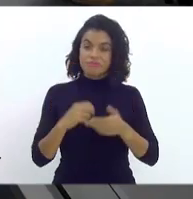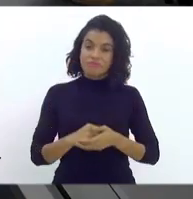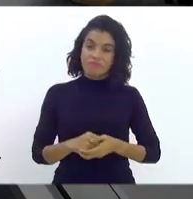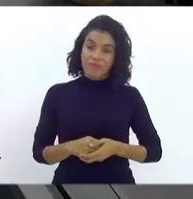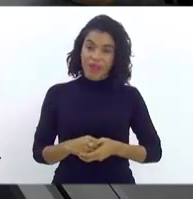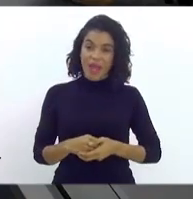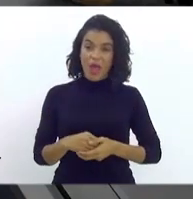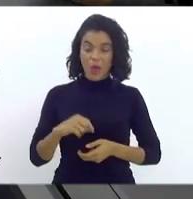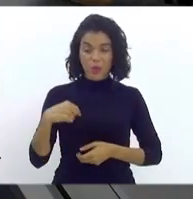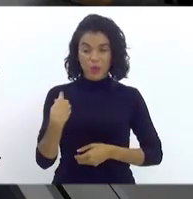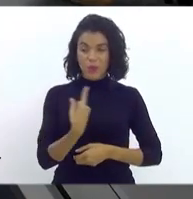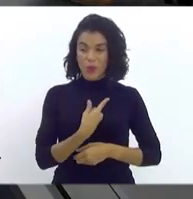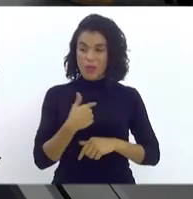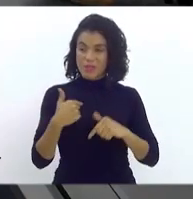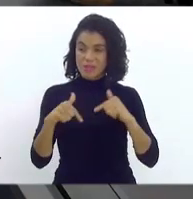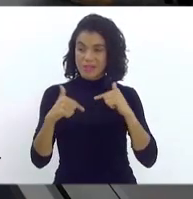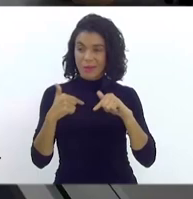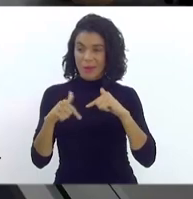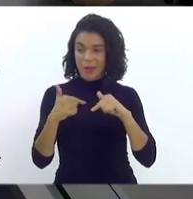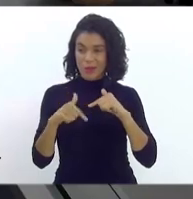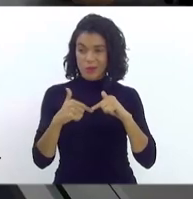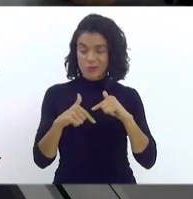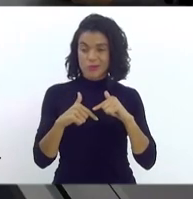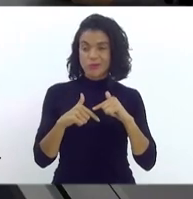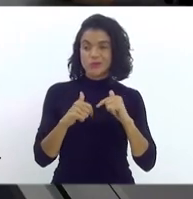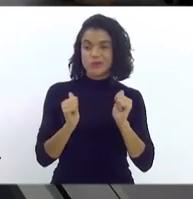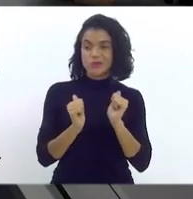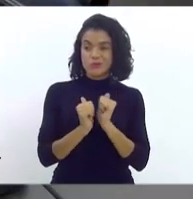Basicamente, nosso trabalho junto